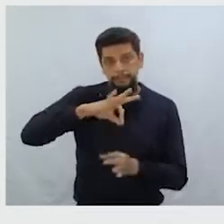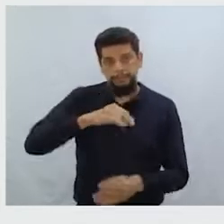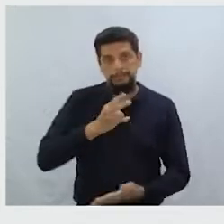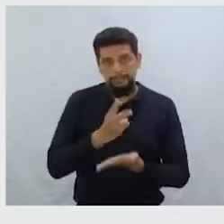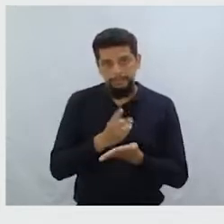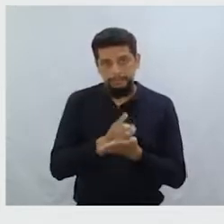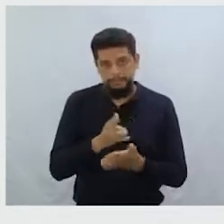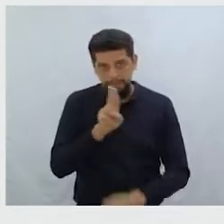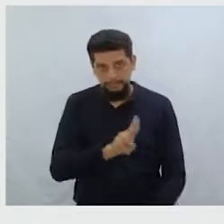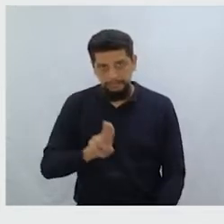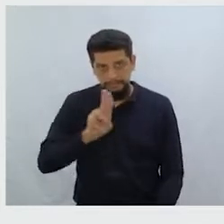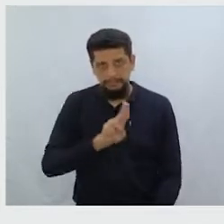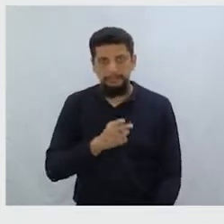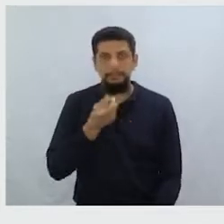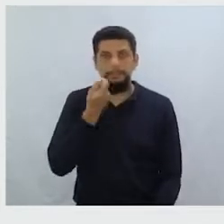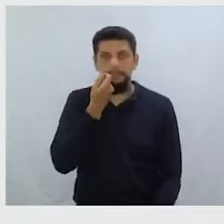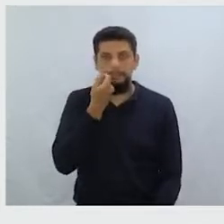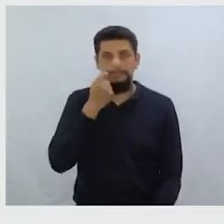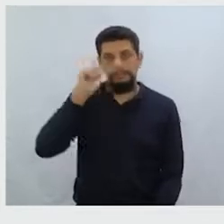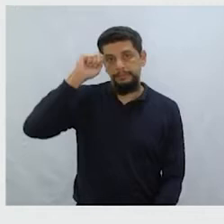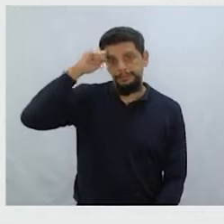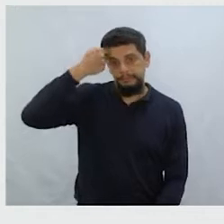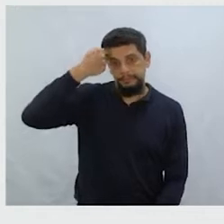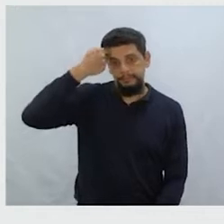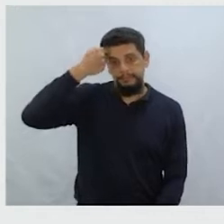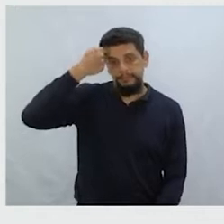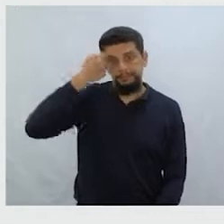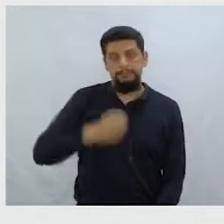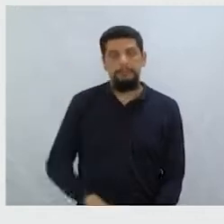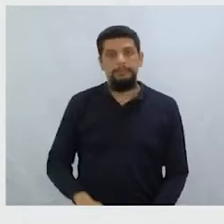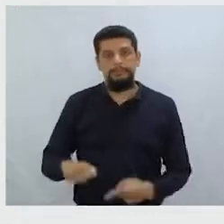estão utilizando, o lápis preto,